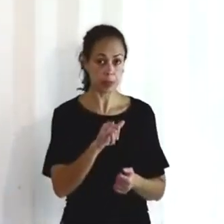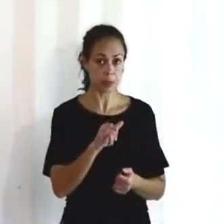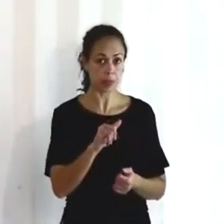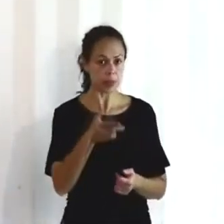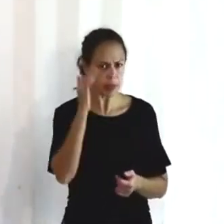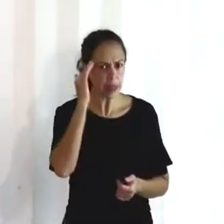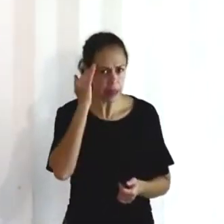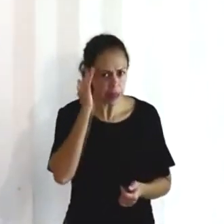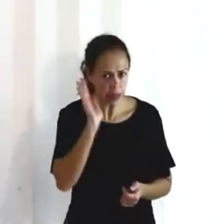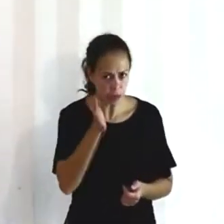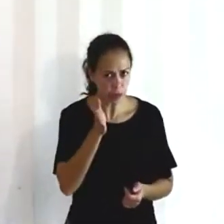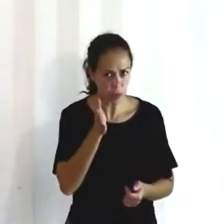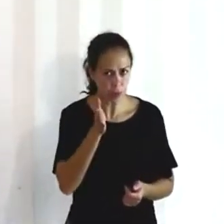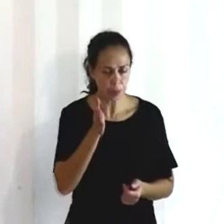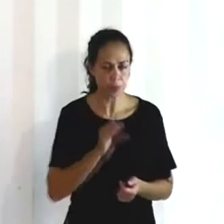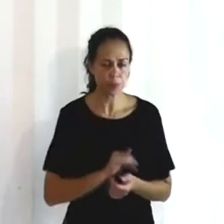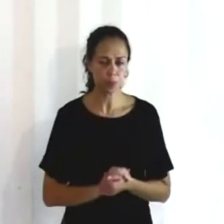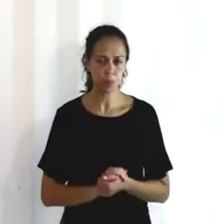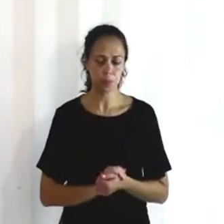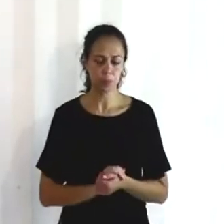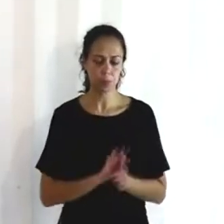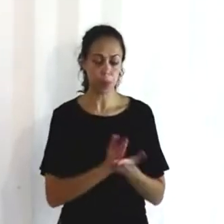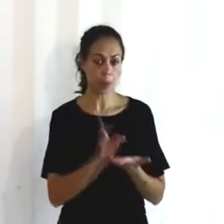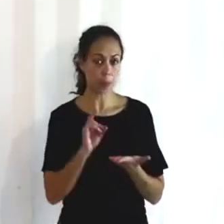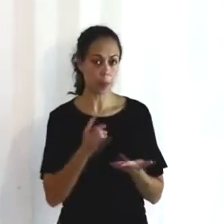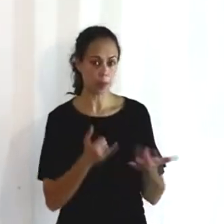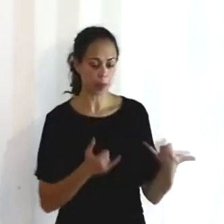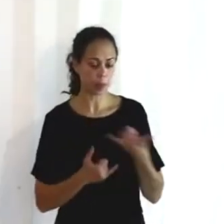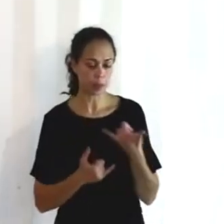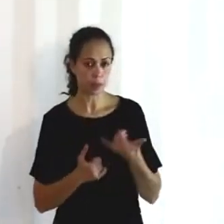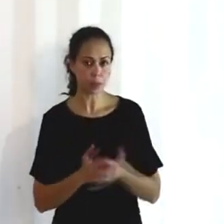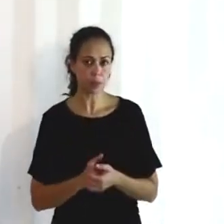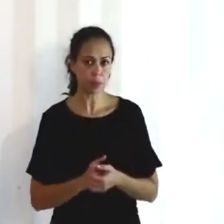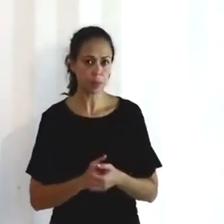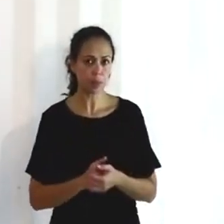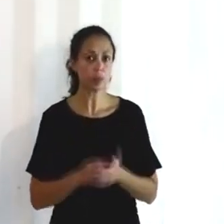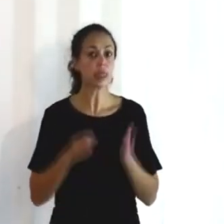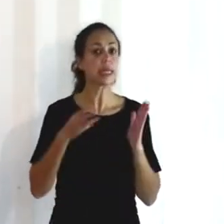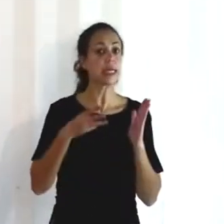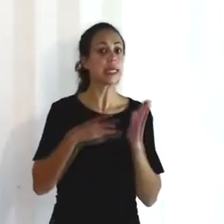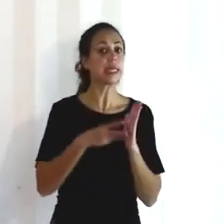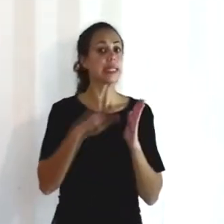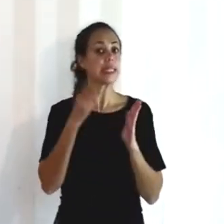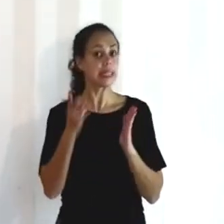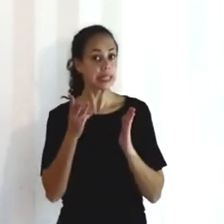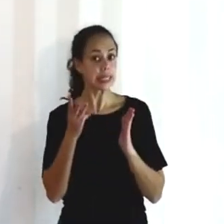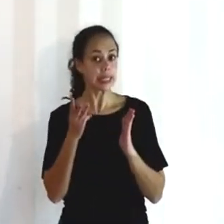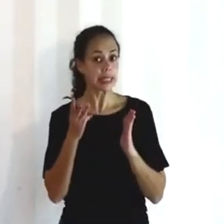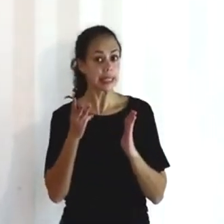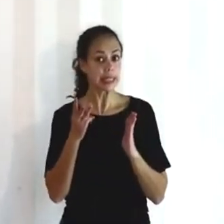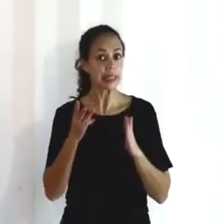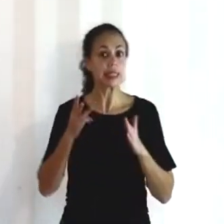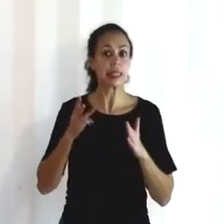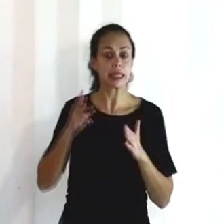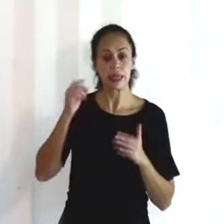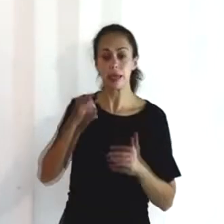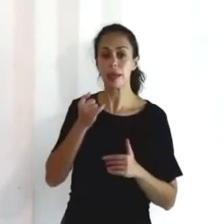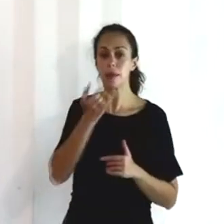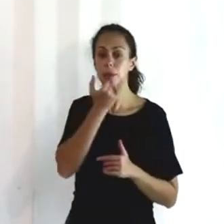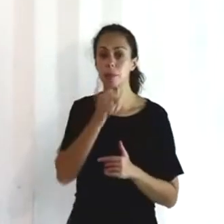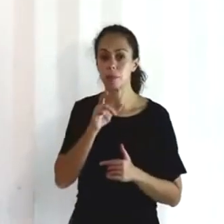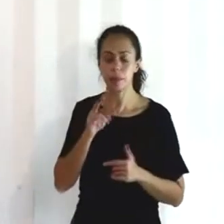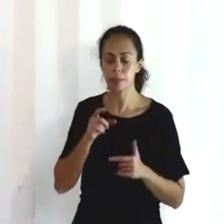vão entender. Assim diz o Senhor, por 3 transgressões de Damasco e por 4 não sustarei o castigo,